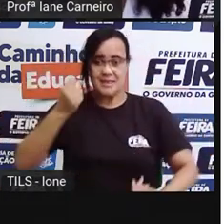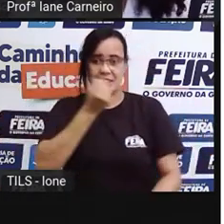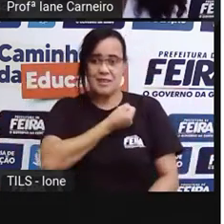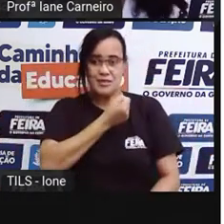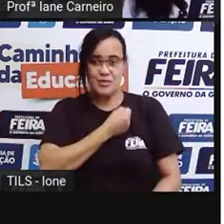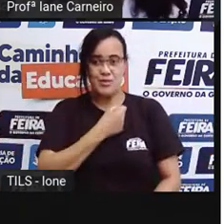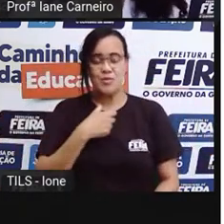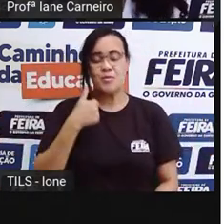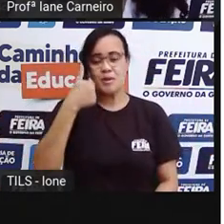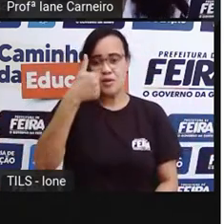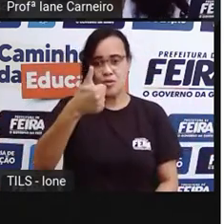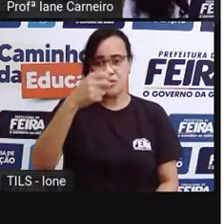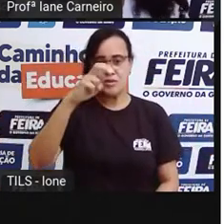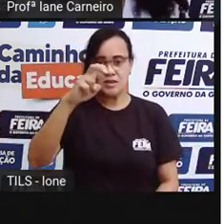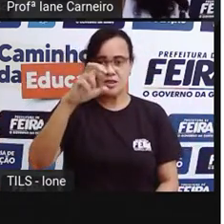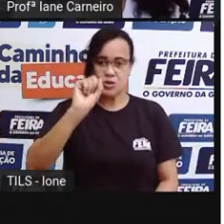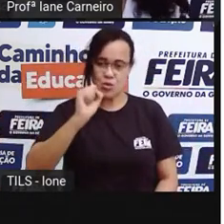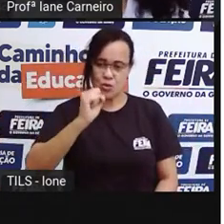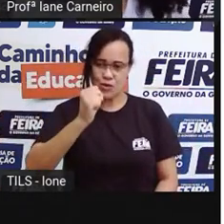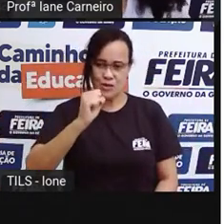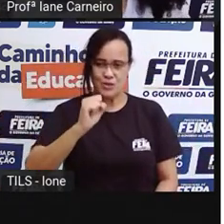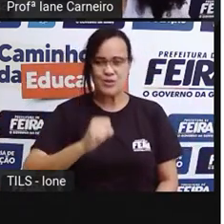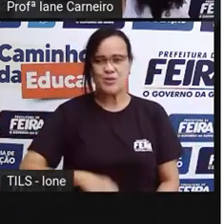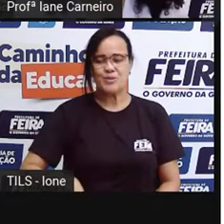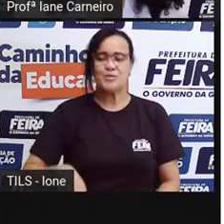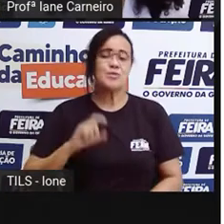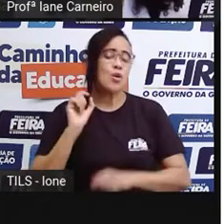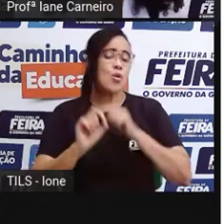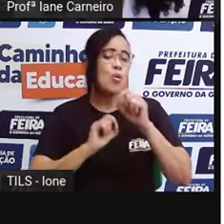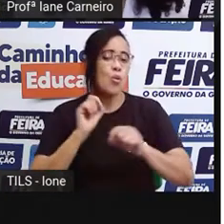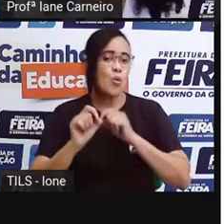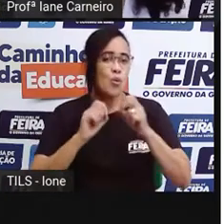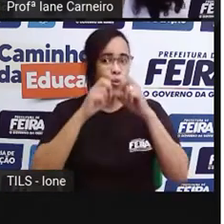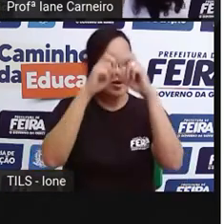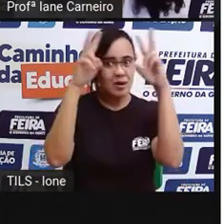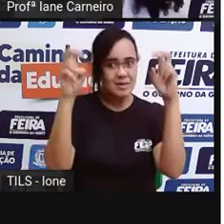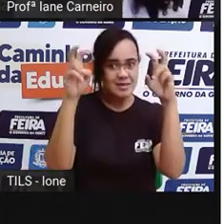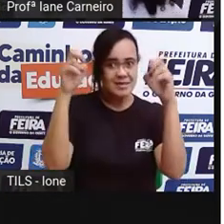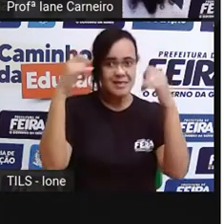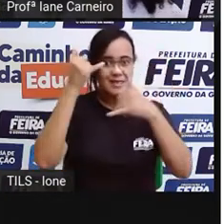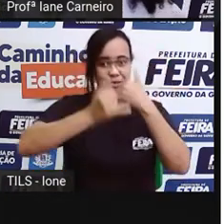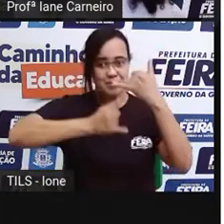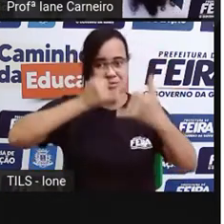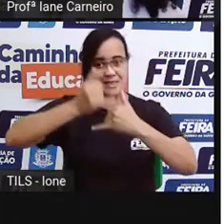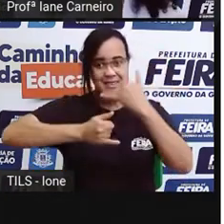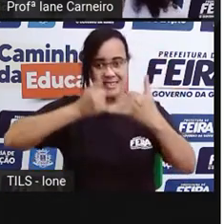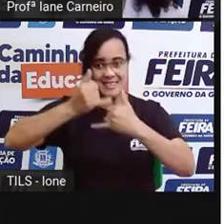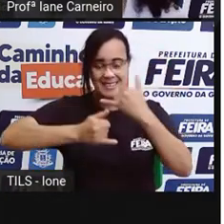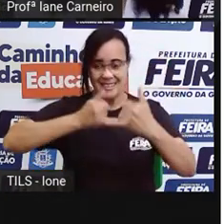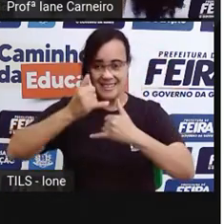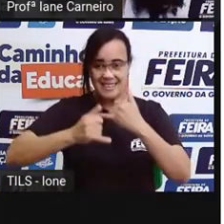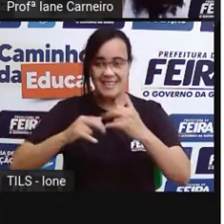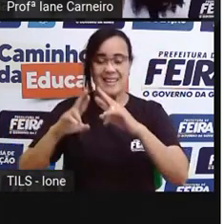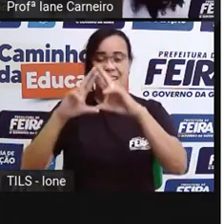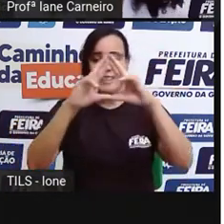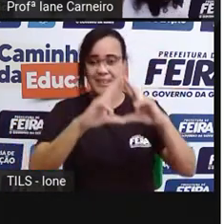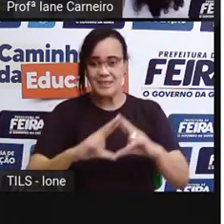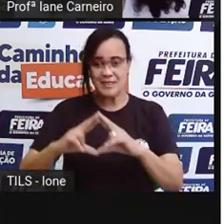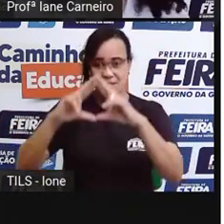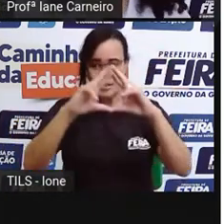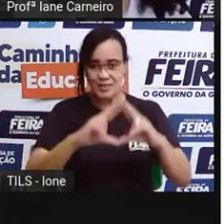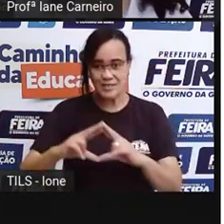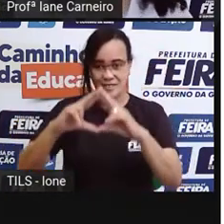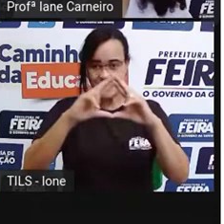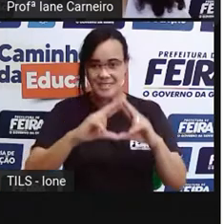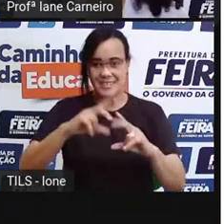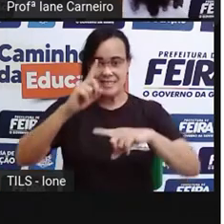que divertido que está essa aula. Brinquedos feitos de materiais recicláveis, né? Olha que legal. Então, na aula